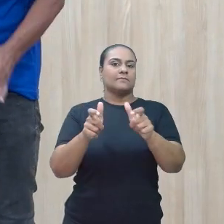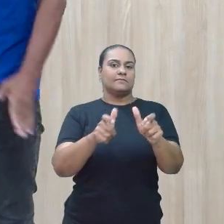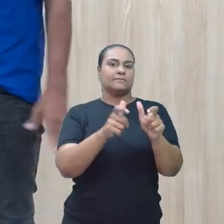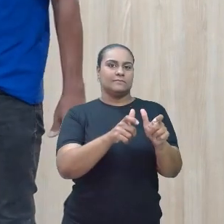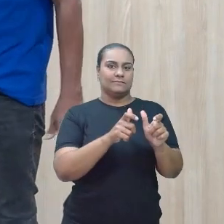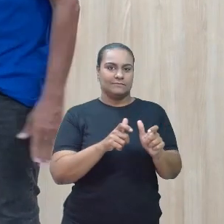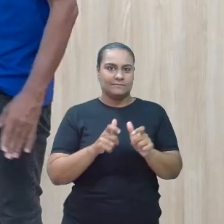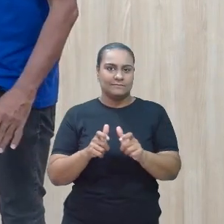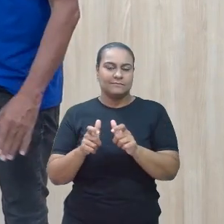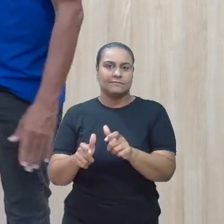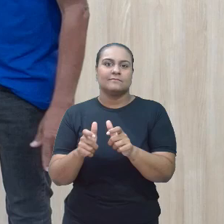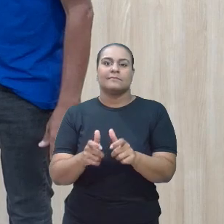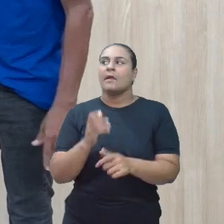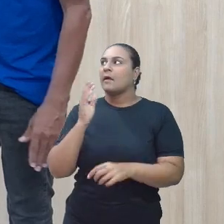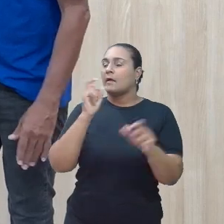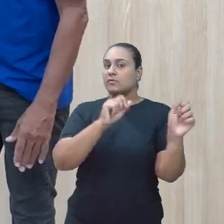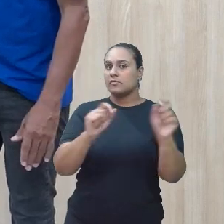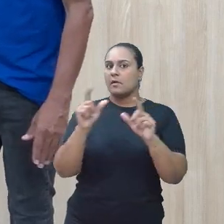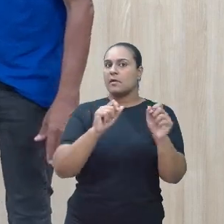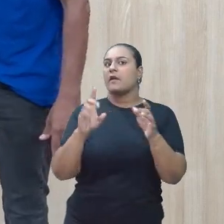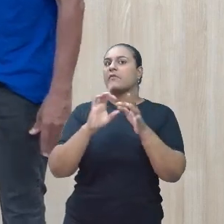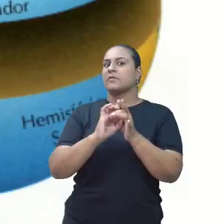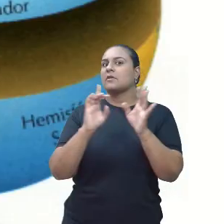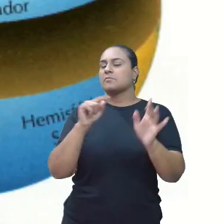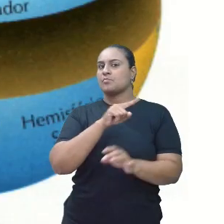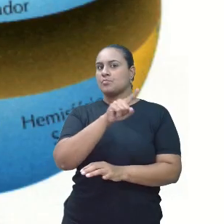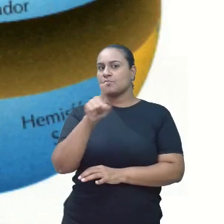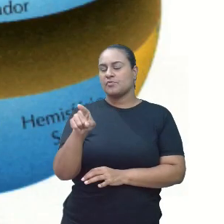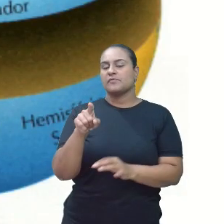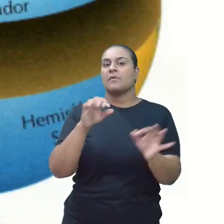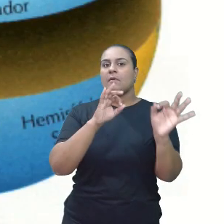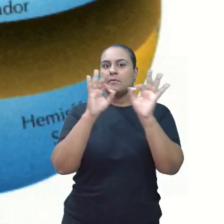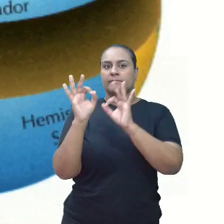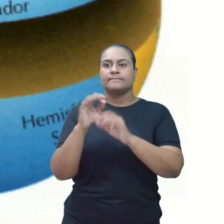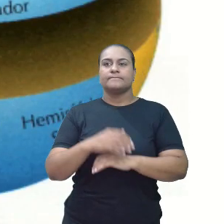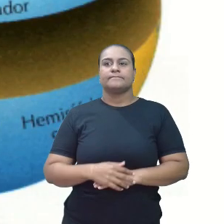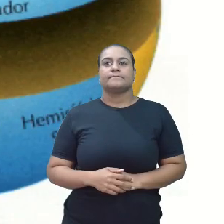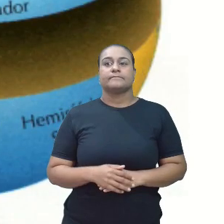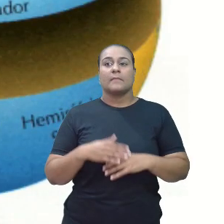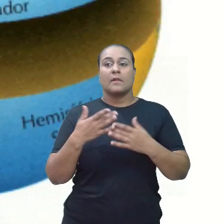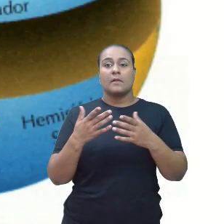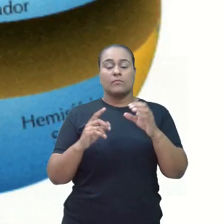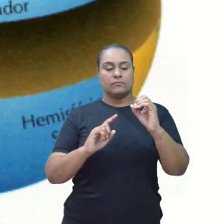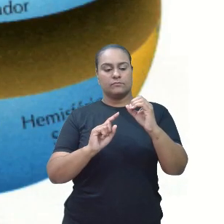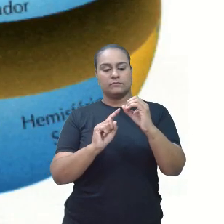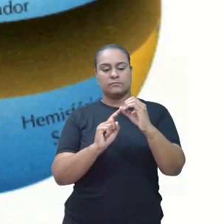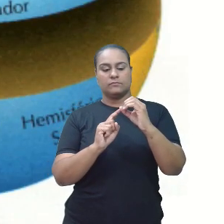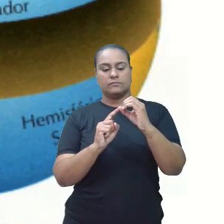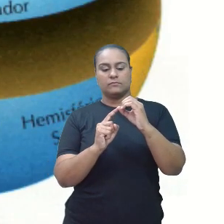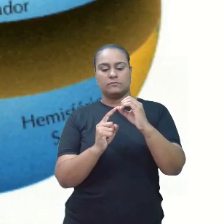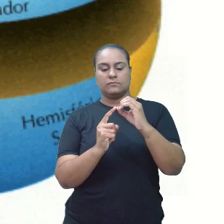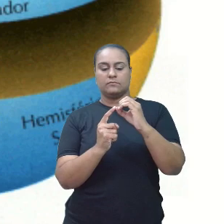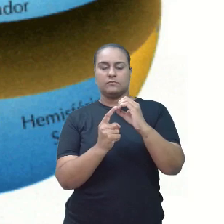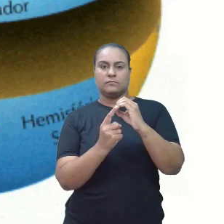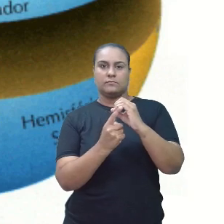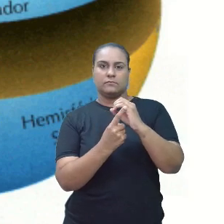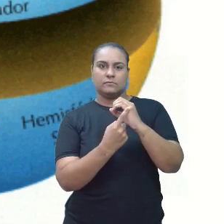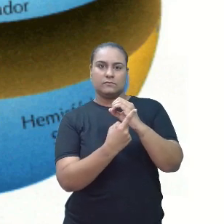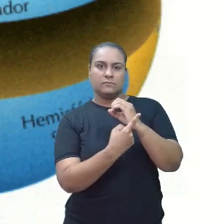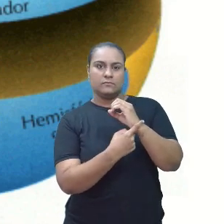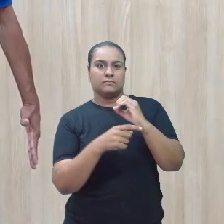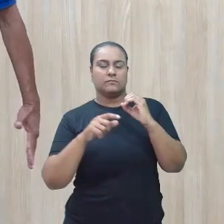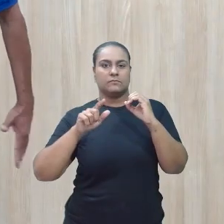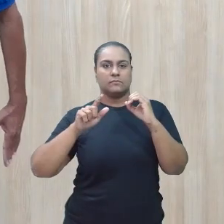aqui e esse slide vai estar disponível para que vocês possam ver. A linha do Equador, ela divide a Terra no meio, ó. Partir a Terra